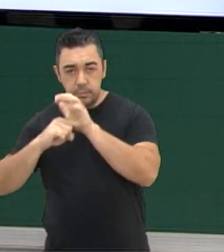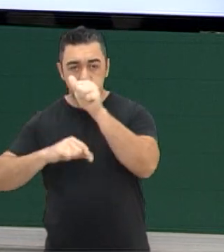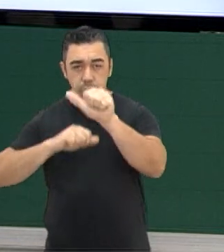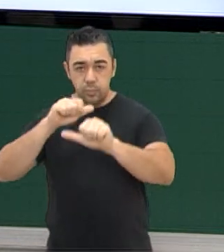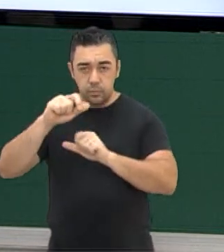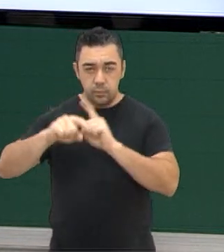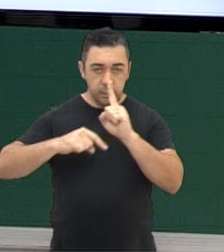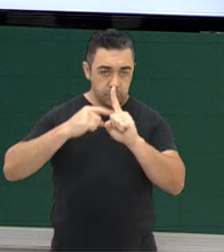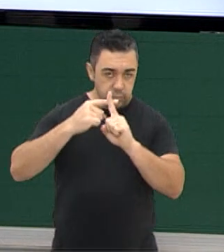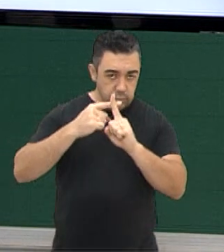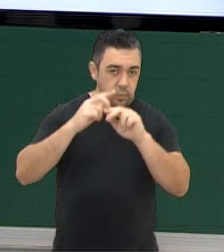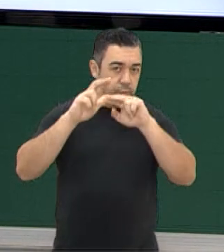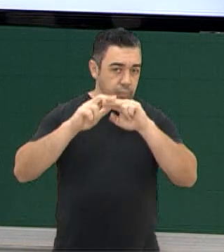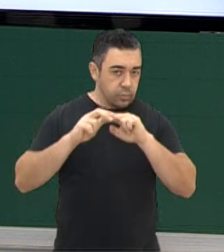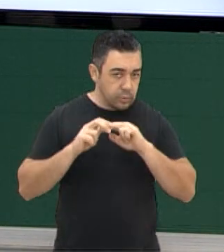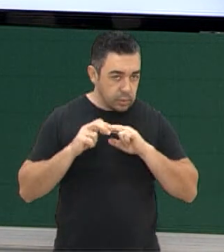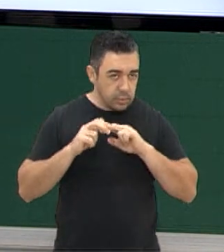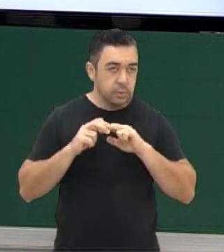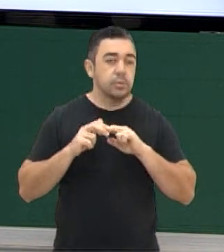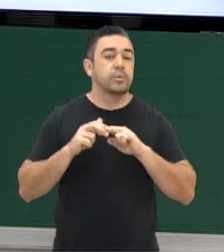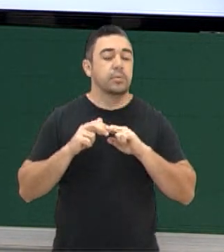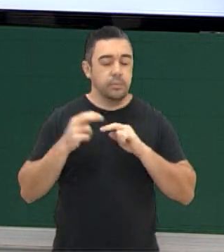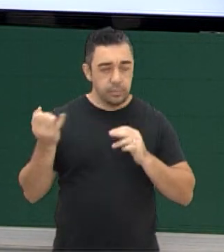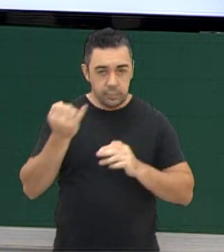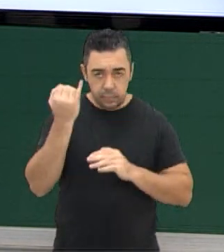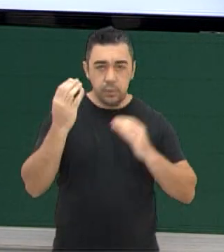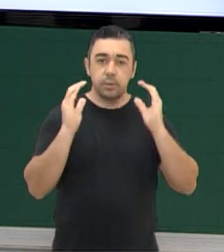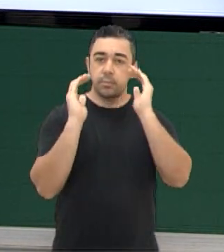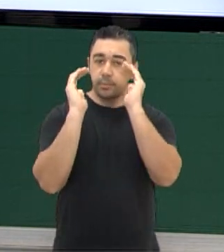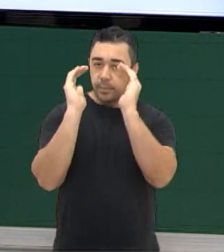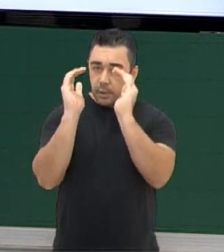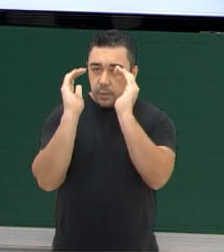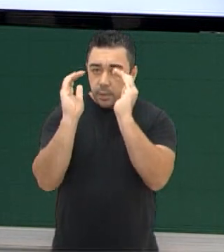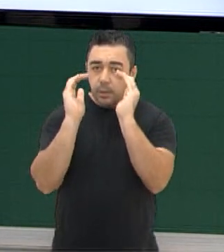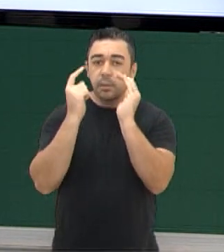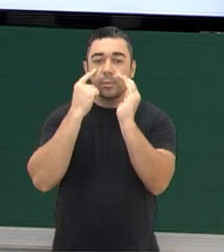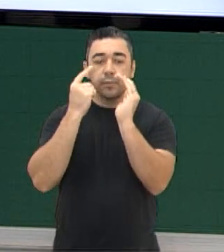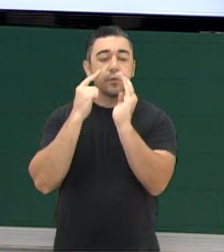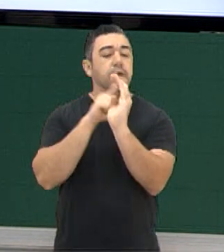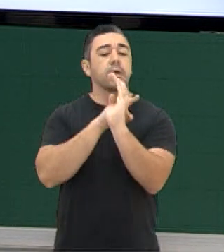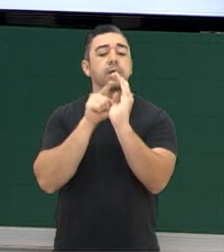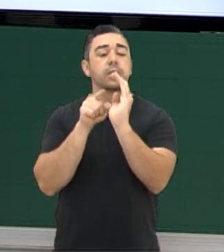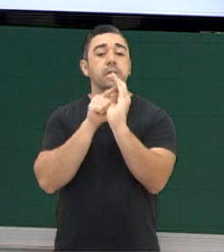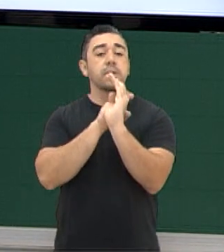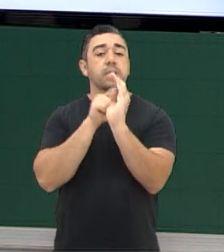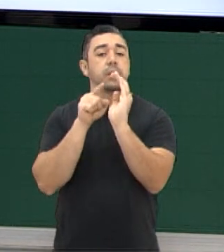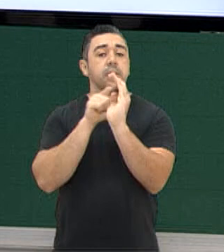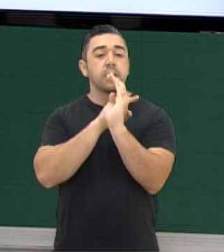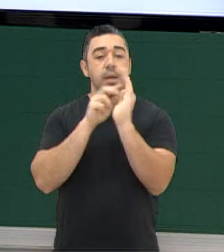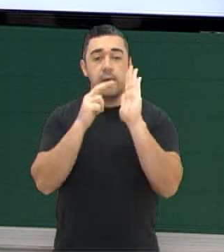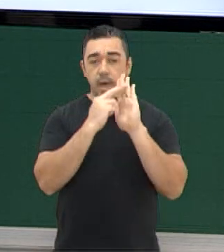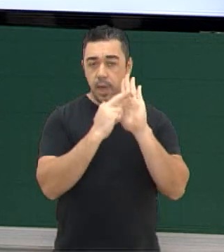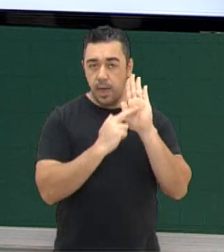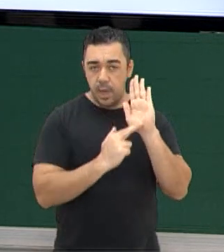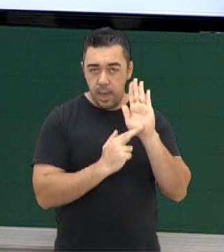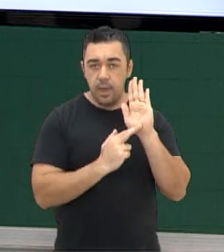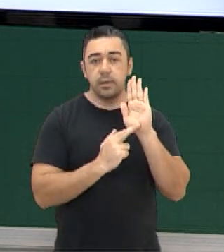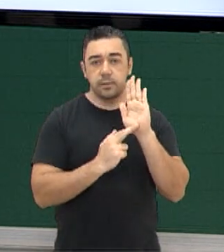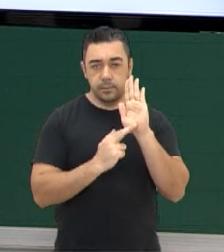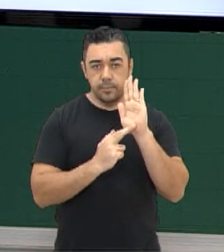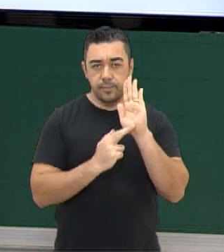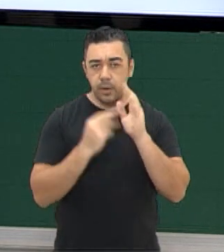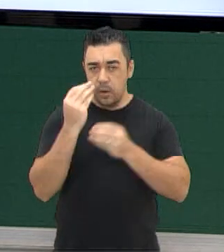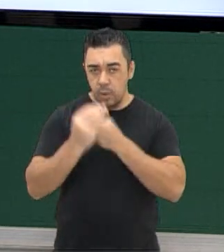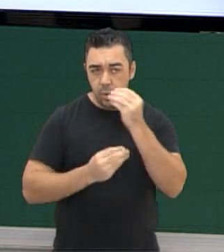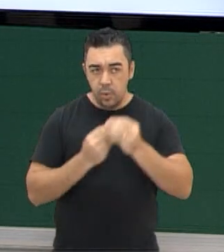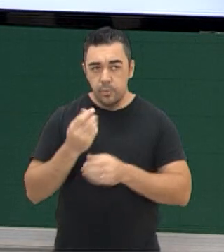importante nós fazermos o quê? Deixarmos dentro do parênteses e daí fazer a regrinha do sinal. Como